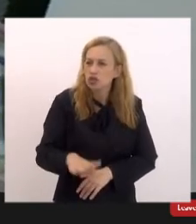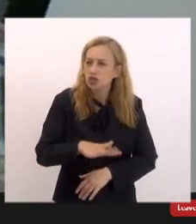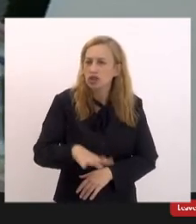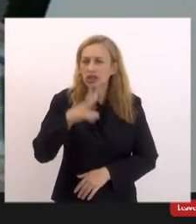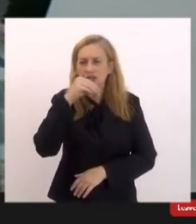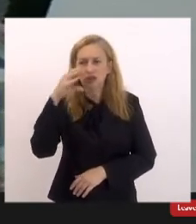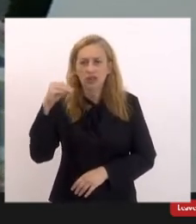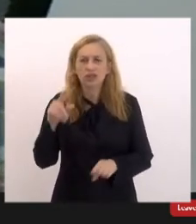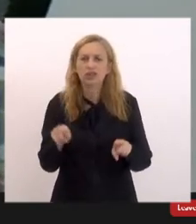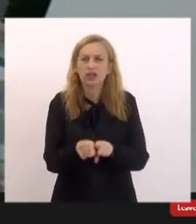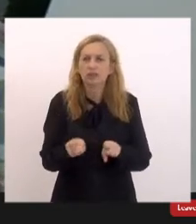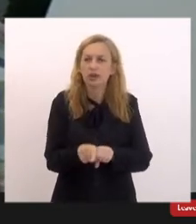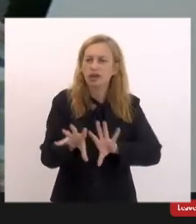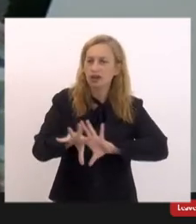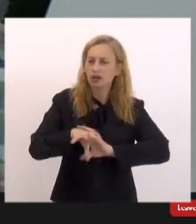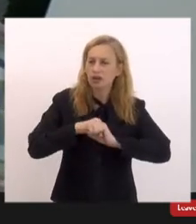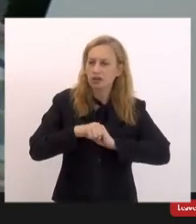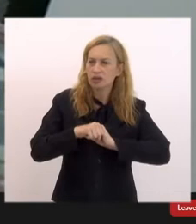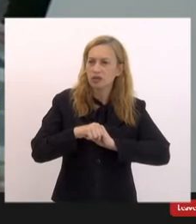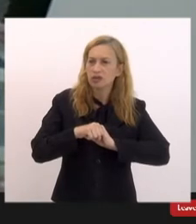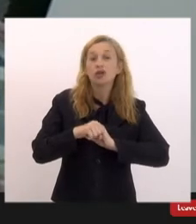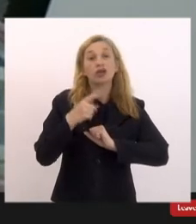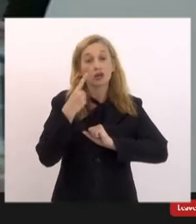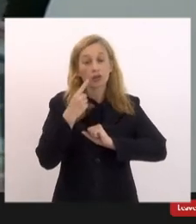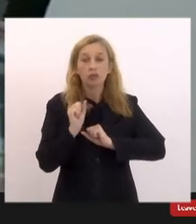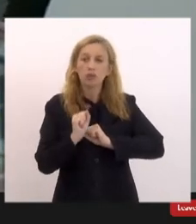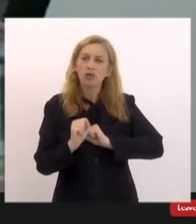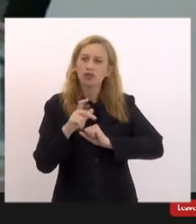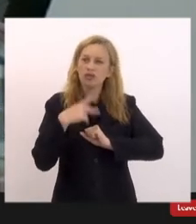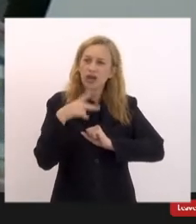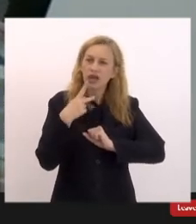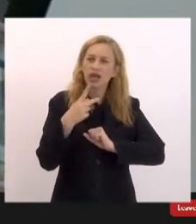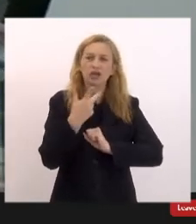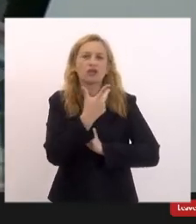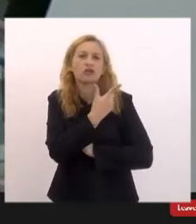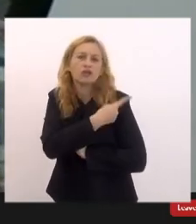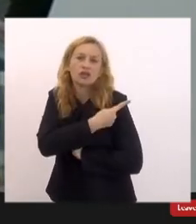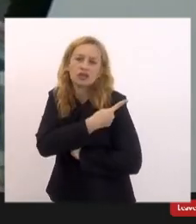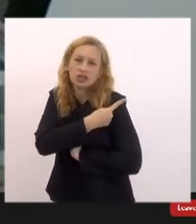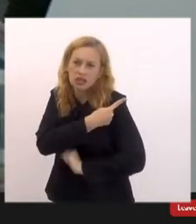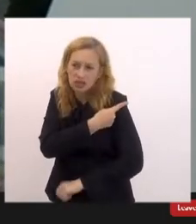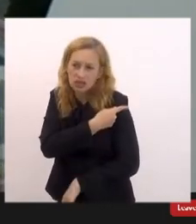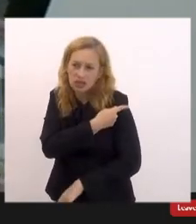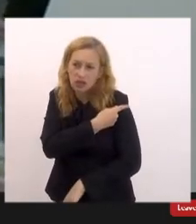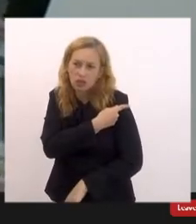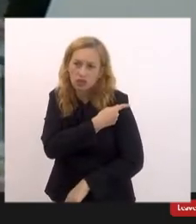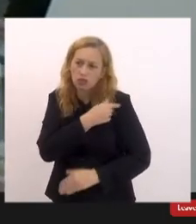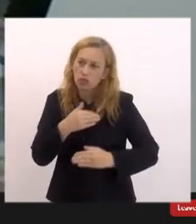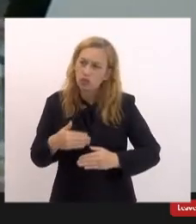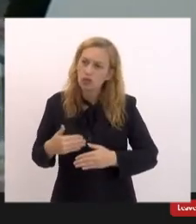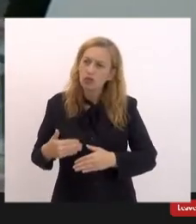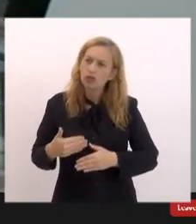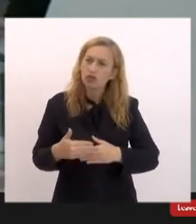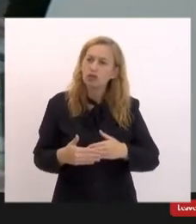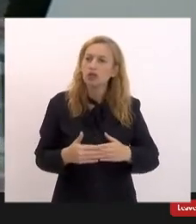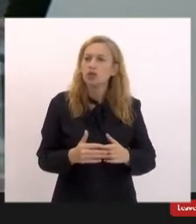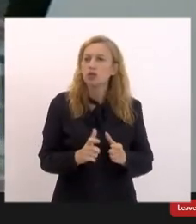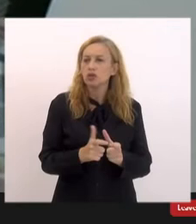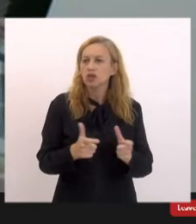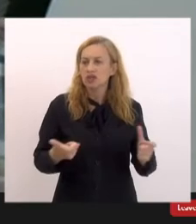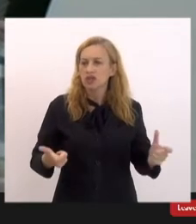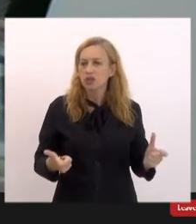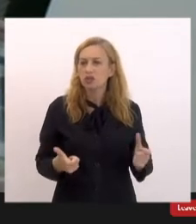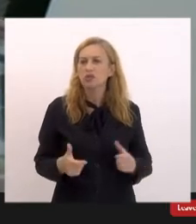adolescentes. Isso provavelmente tem a ver também com a vacinação, que avançou muito entre os adultos.